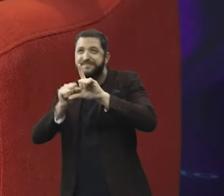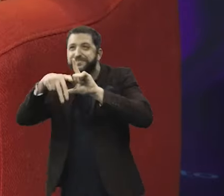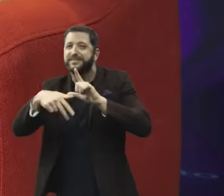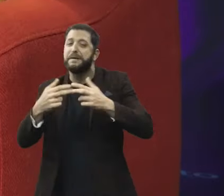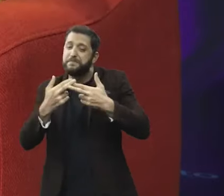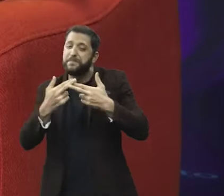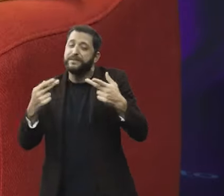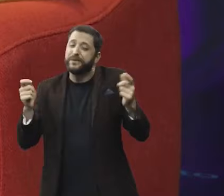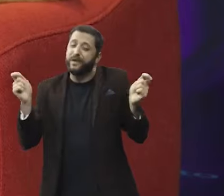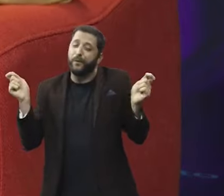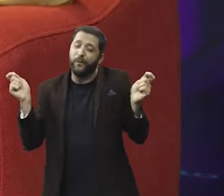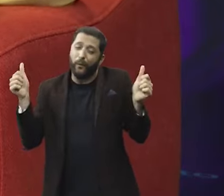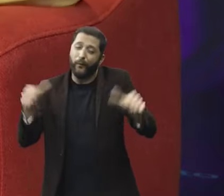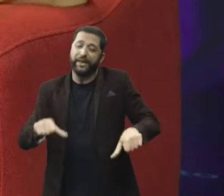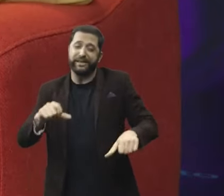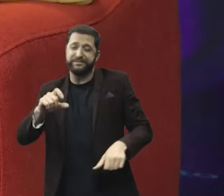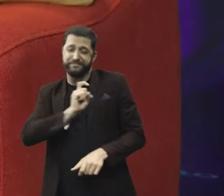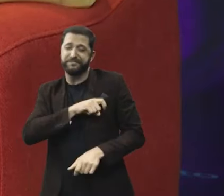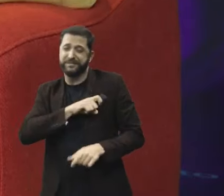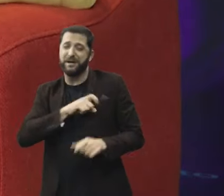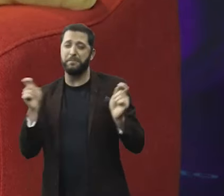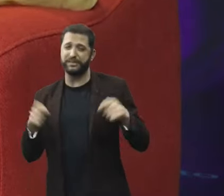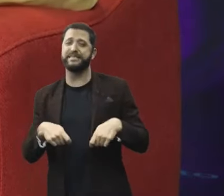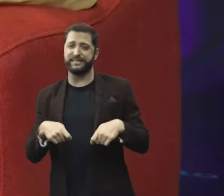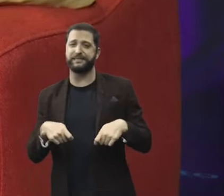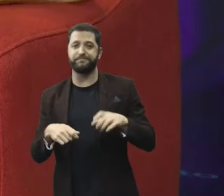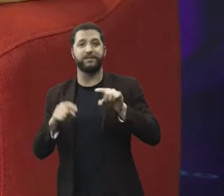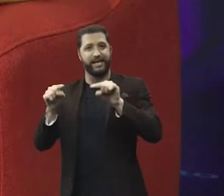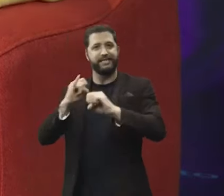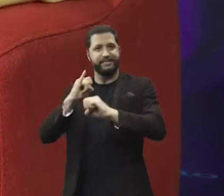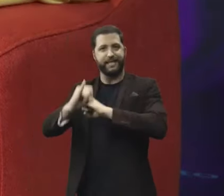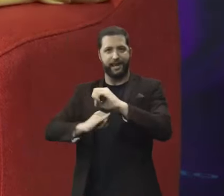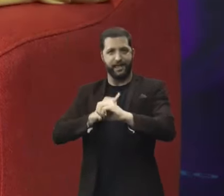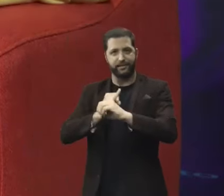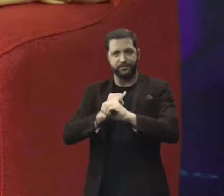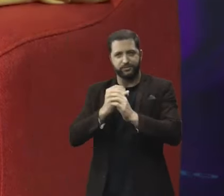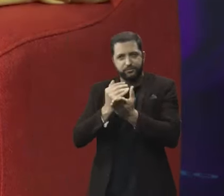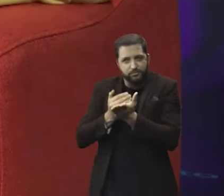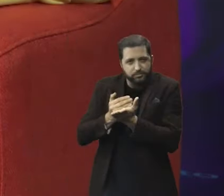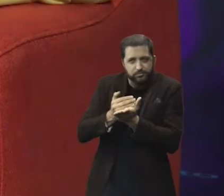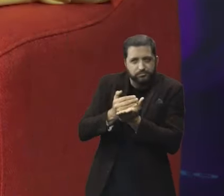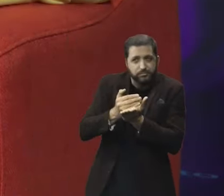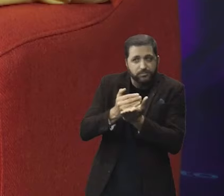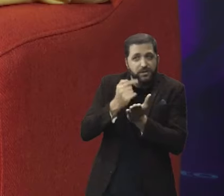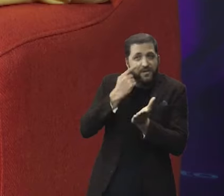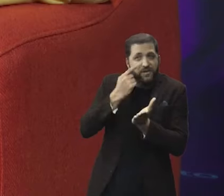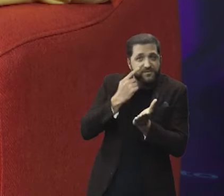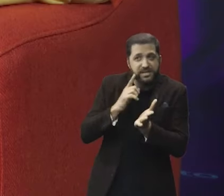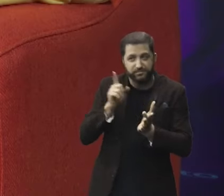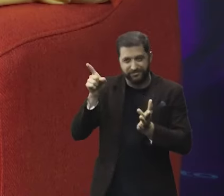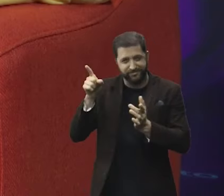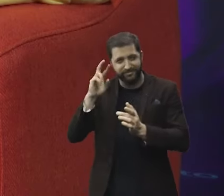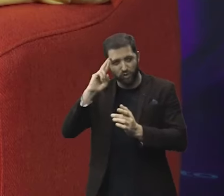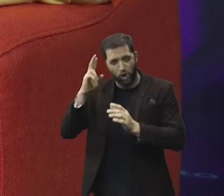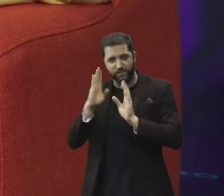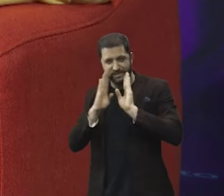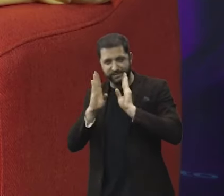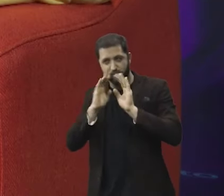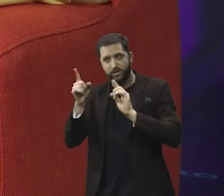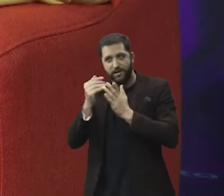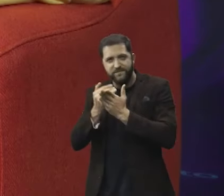é até tá até surgindo aí na internet se o o o Mark ele vai ser alguém que vai ser um um